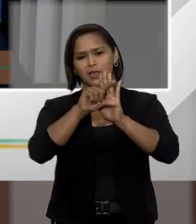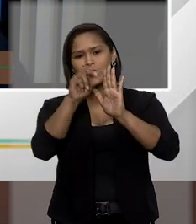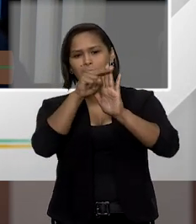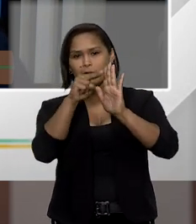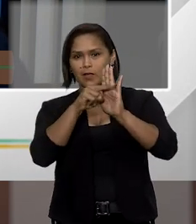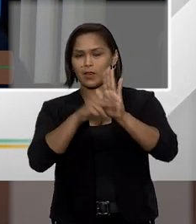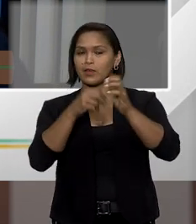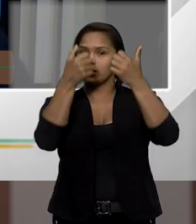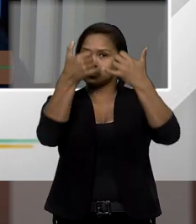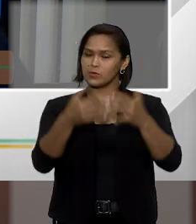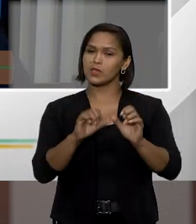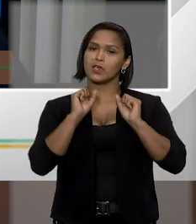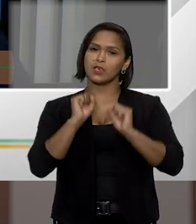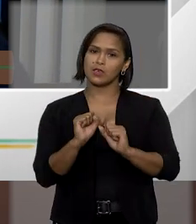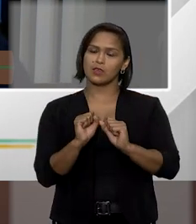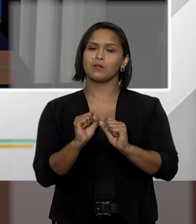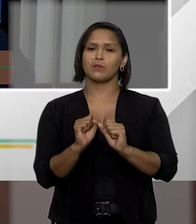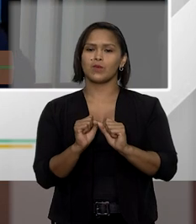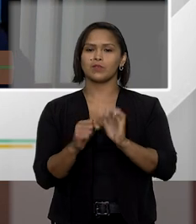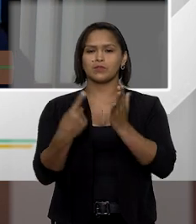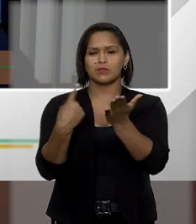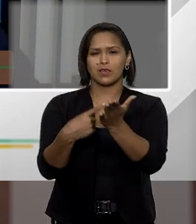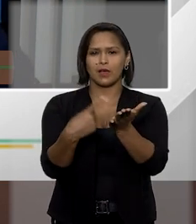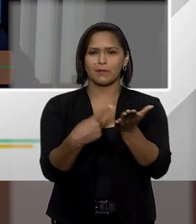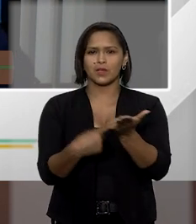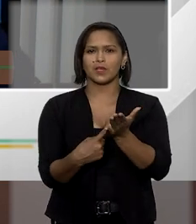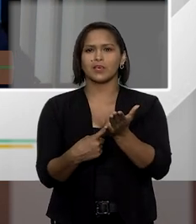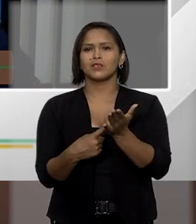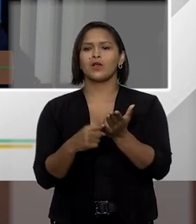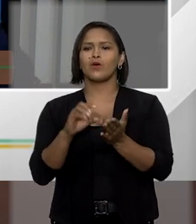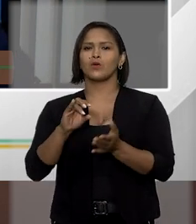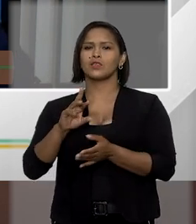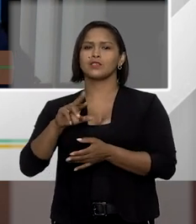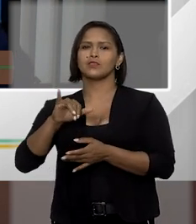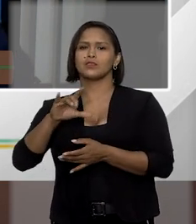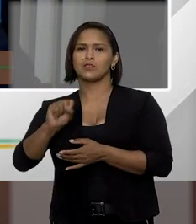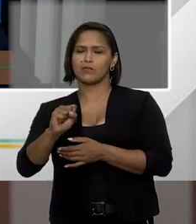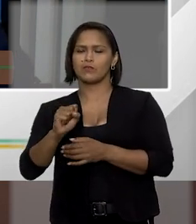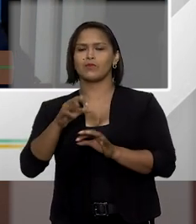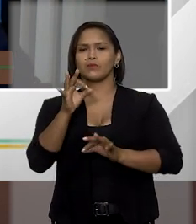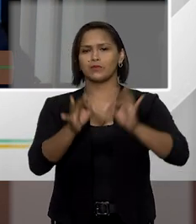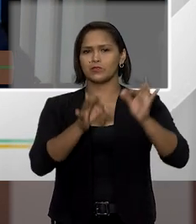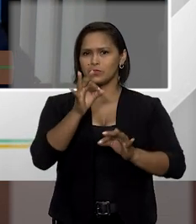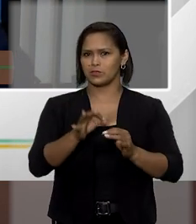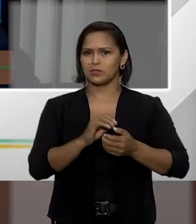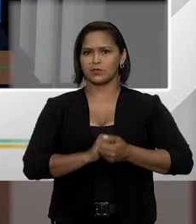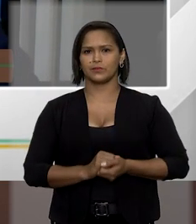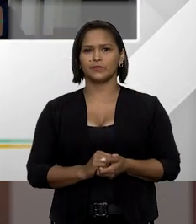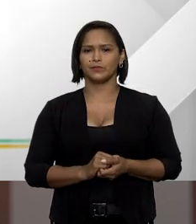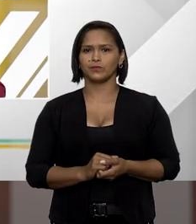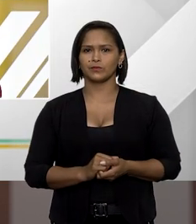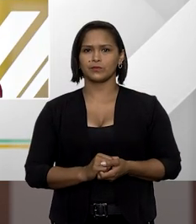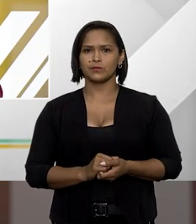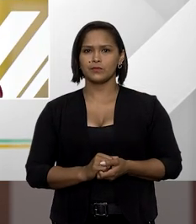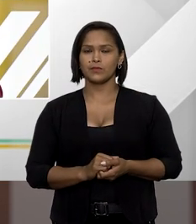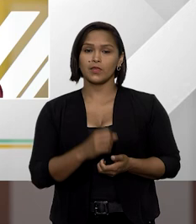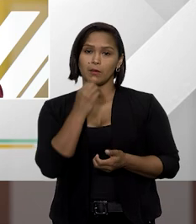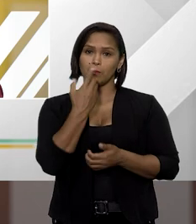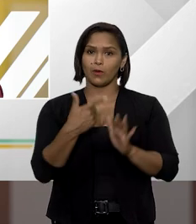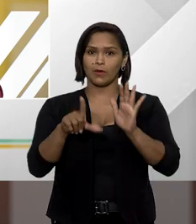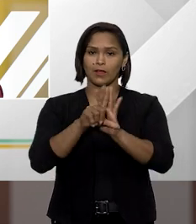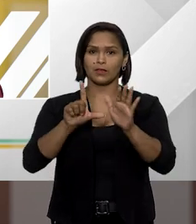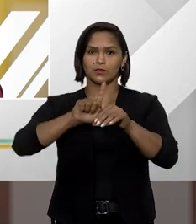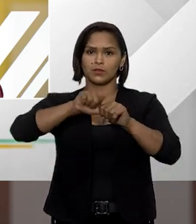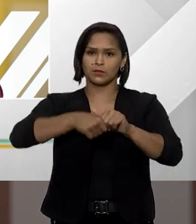eu mencionei e que podem eventualmente ser aplicadas ou na esfera civil ou na esfera judicial. Bom, a